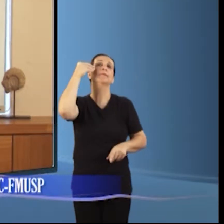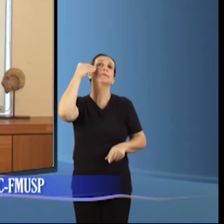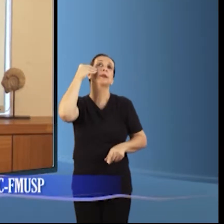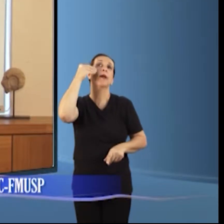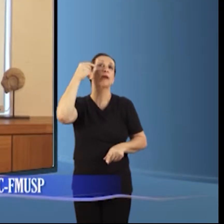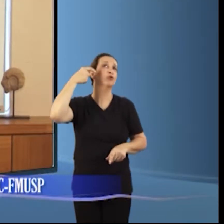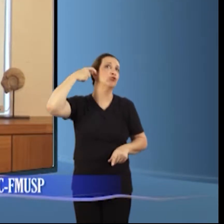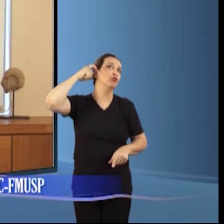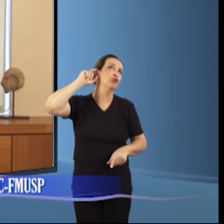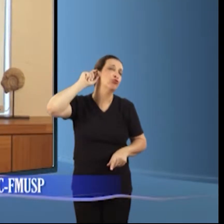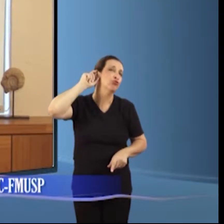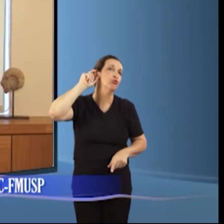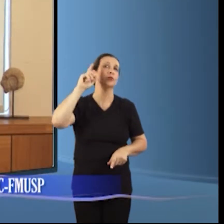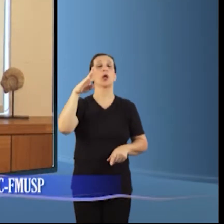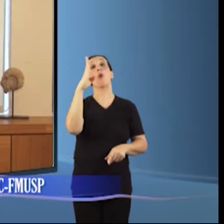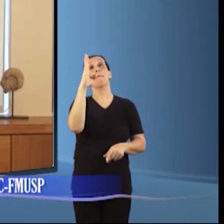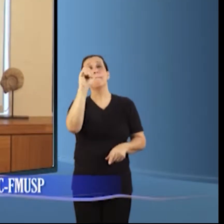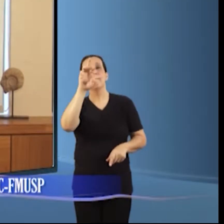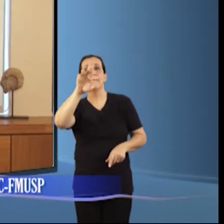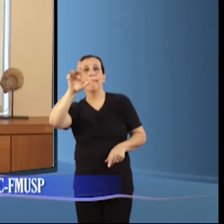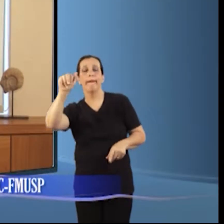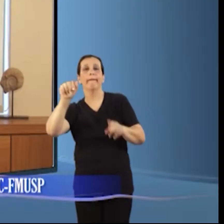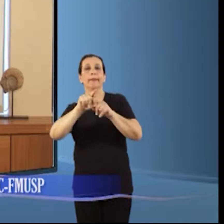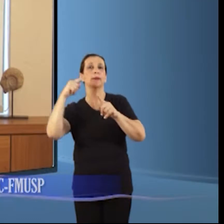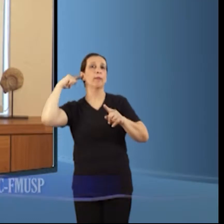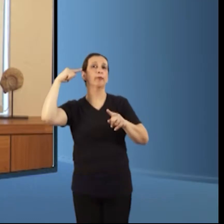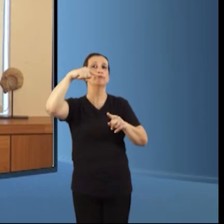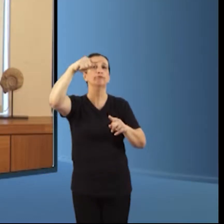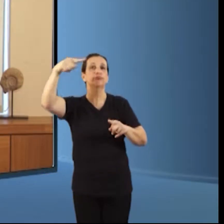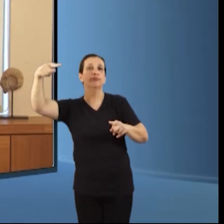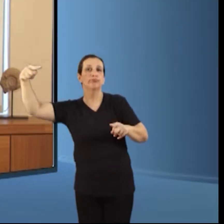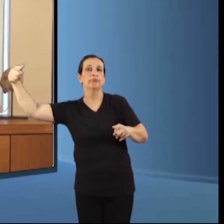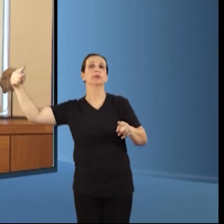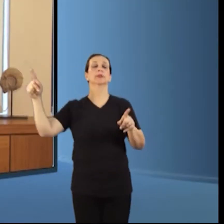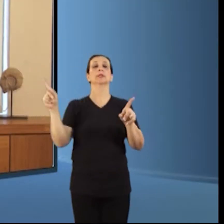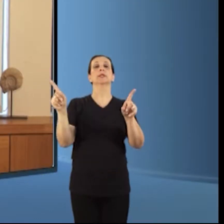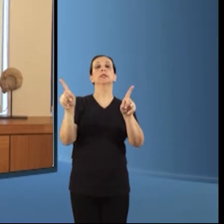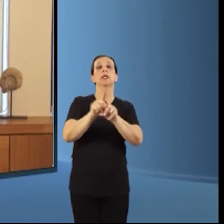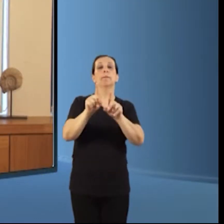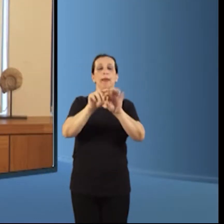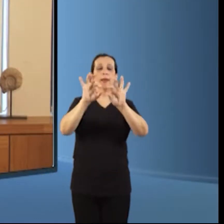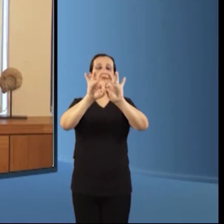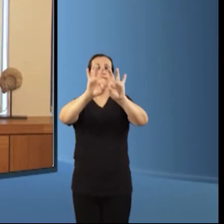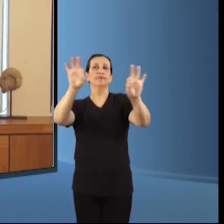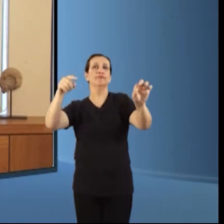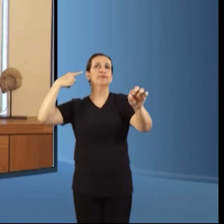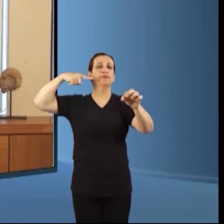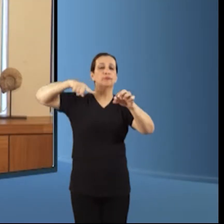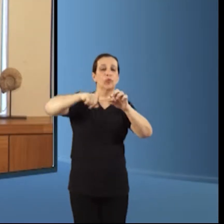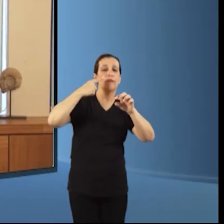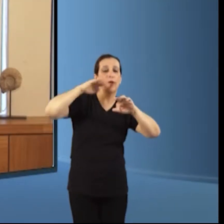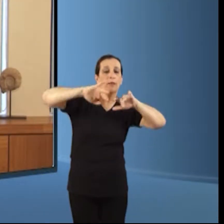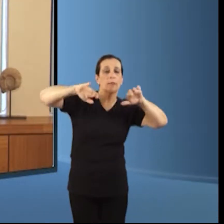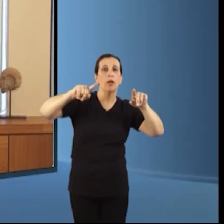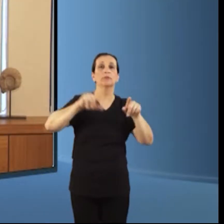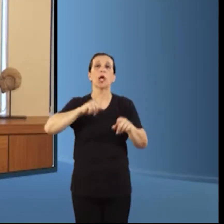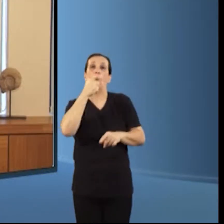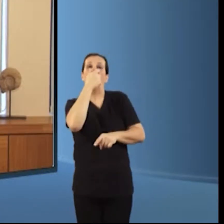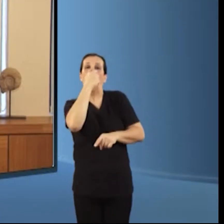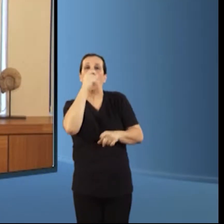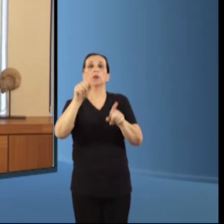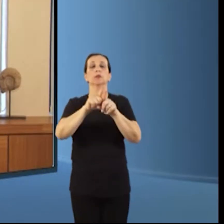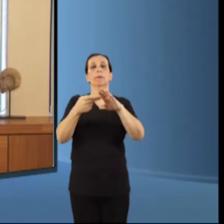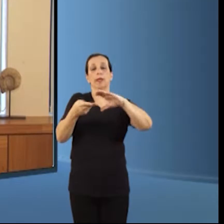vocais auditivos, o BERA, as emissões autoacústicas, impedanciometria, ressonância